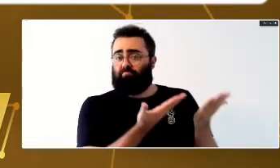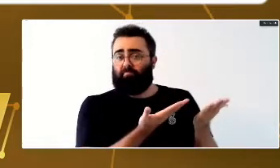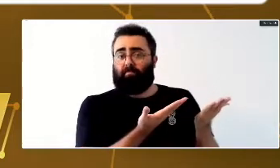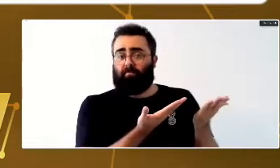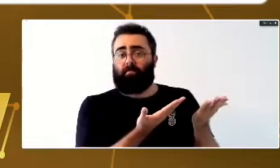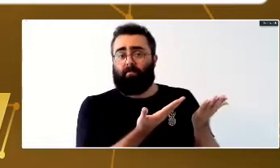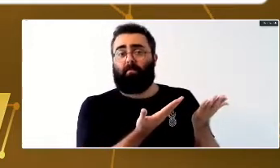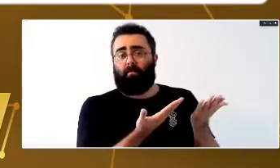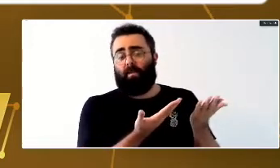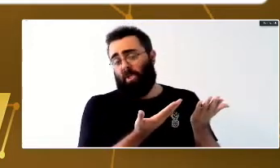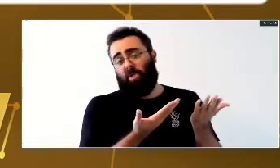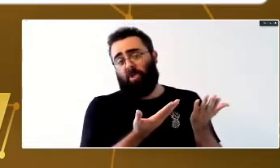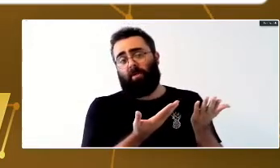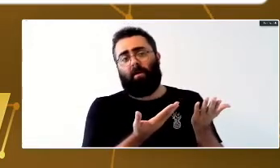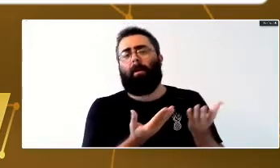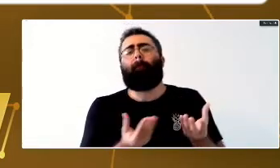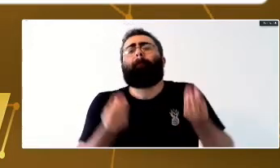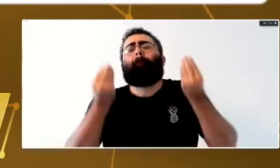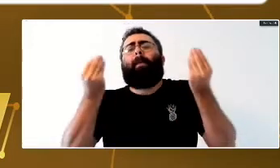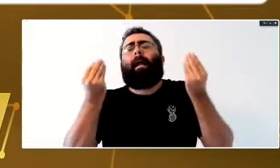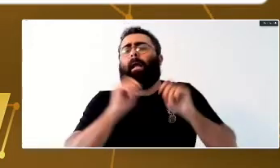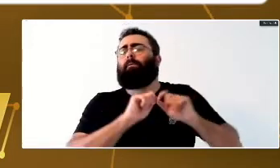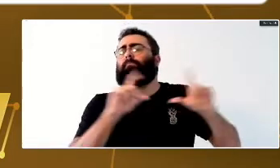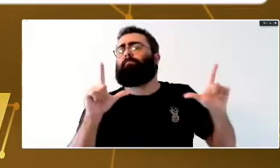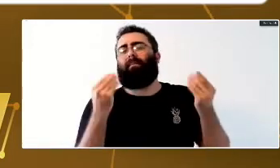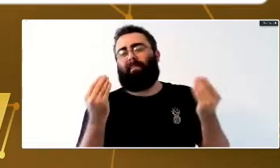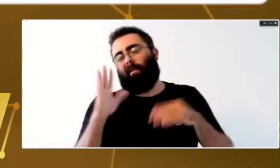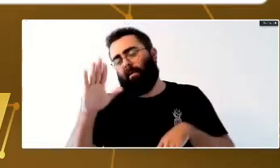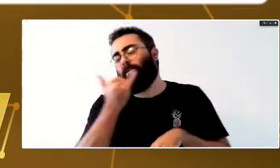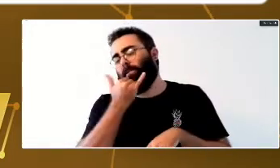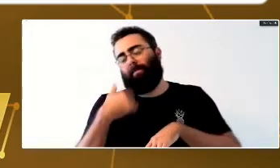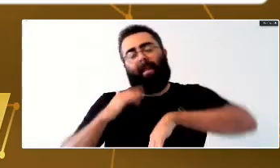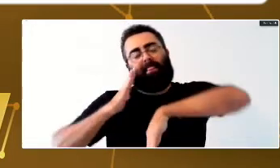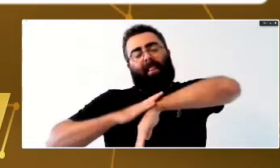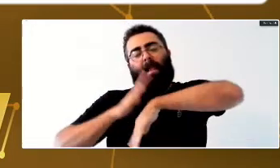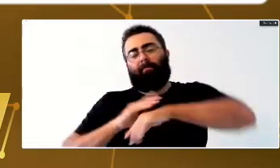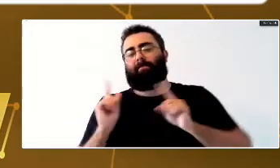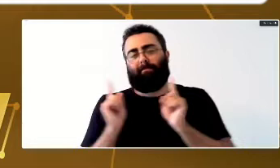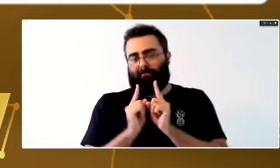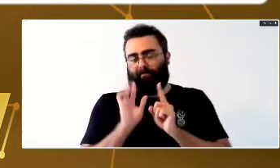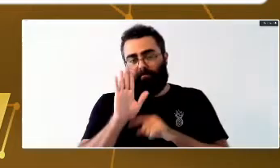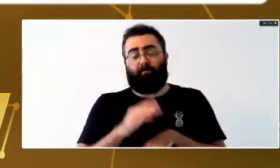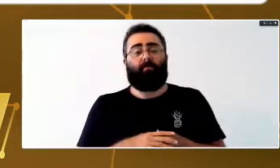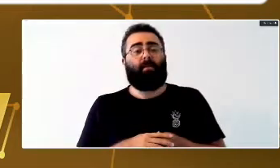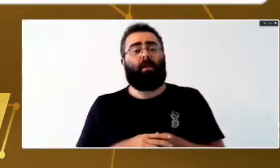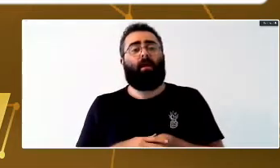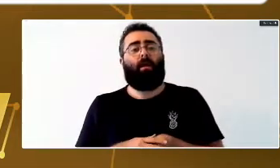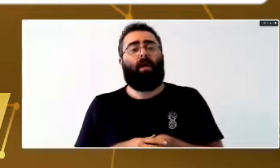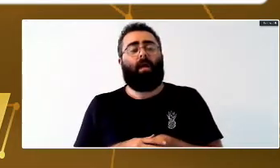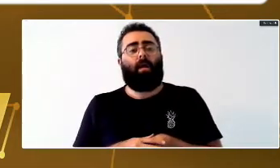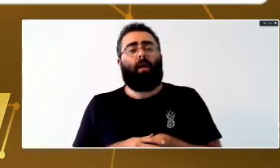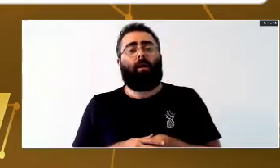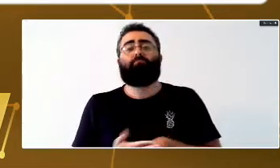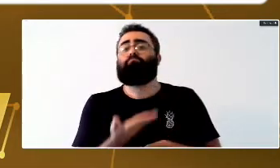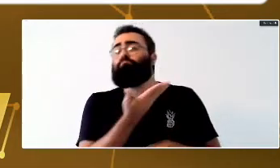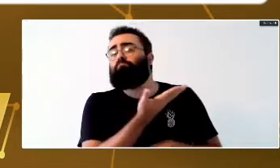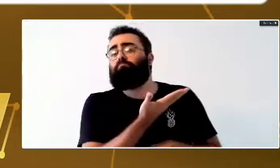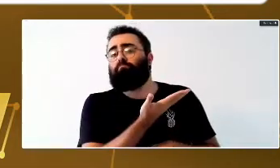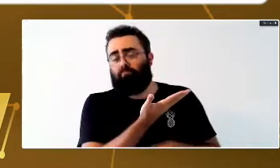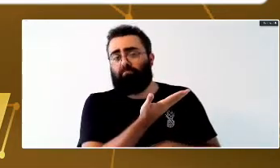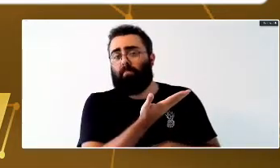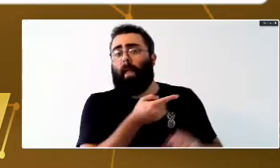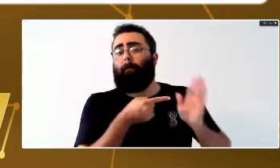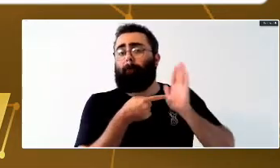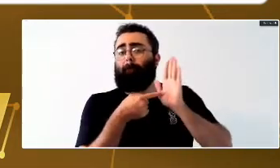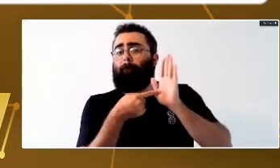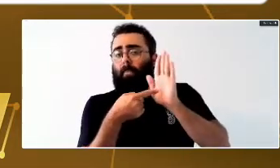poucas aplicações, porque o tempo realmente é muito restrito. Então, nós temos uma aplicação que é de